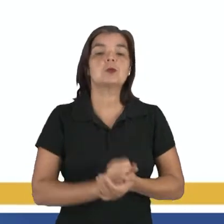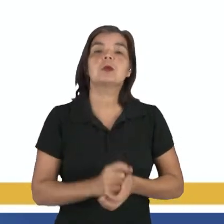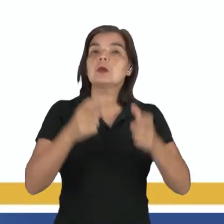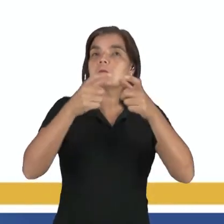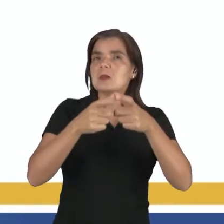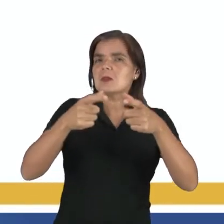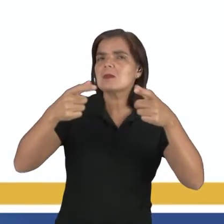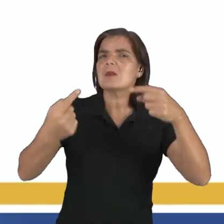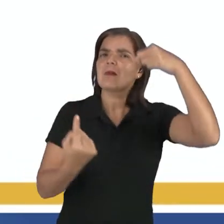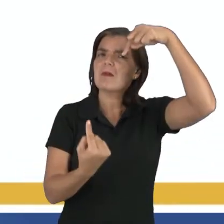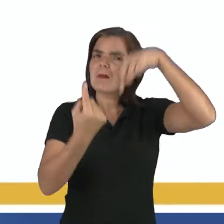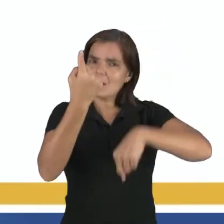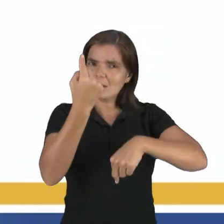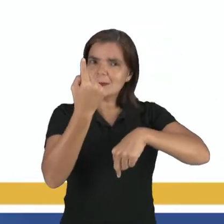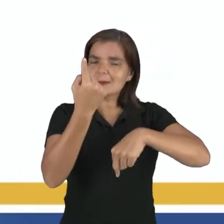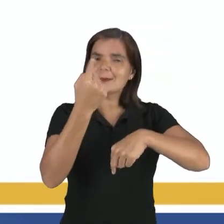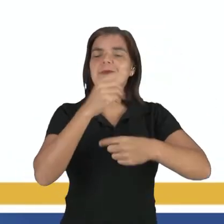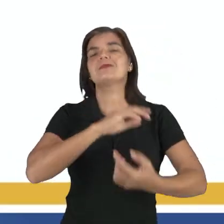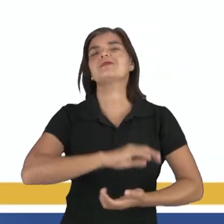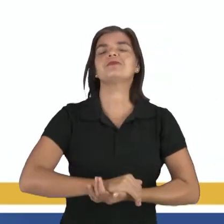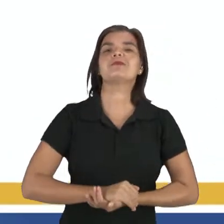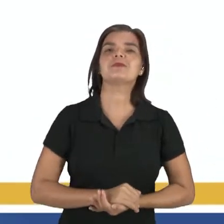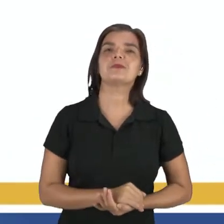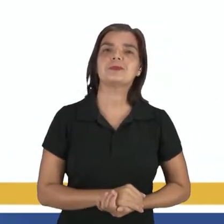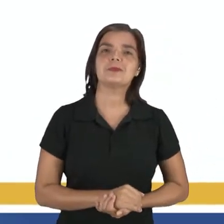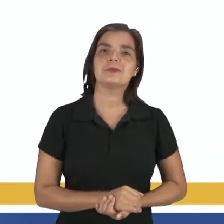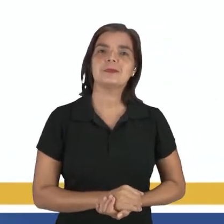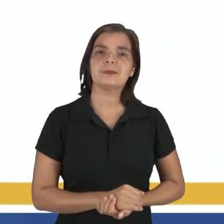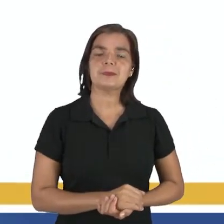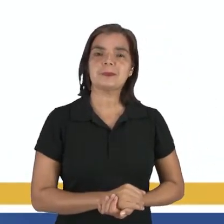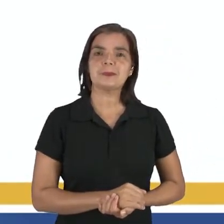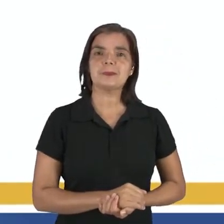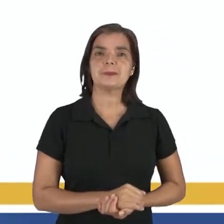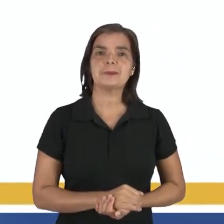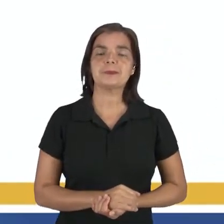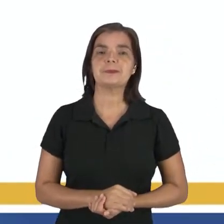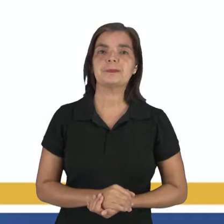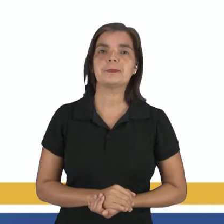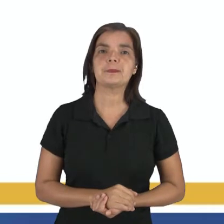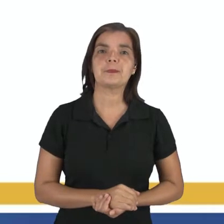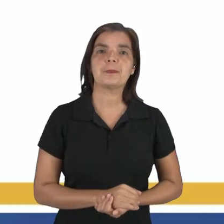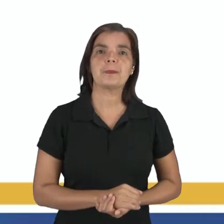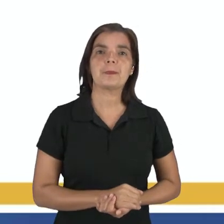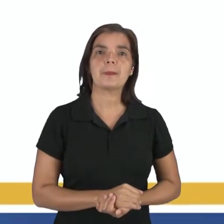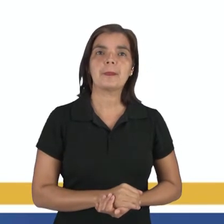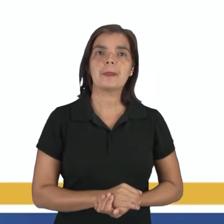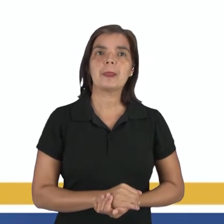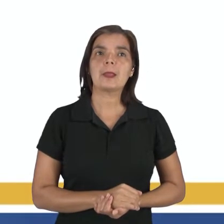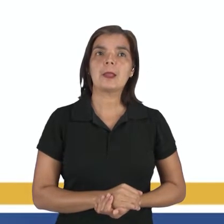ideais nela são diretamente são grandezas inversamente proporcionais